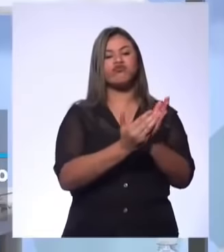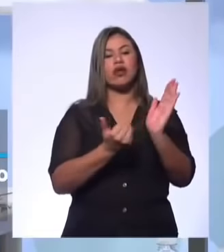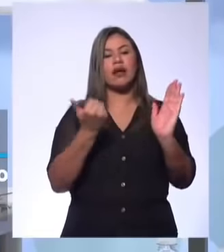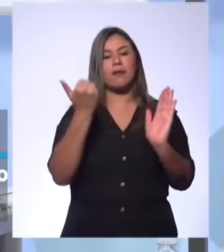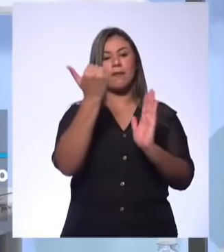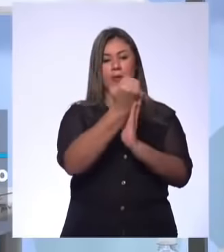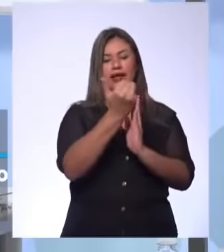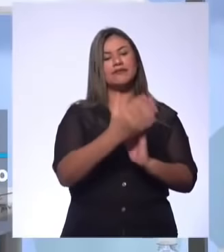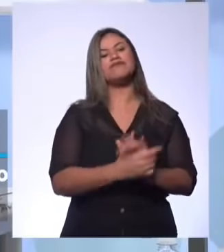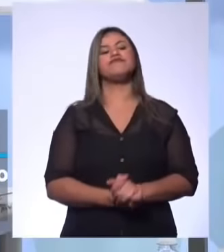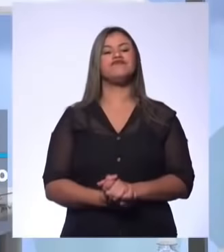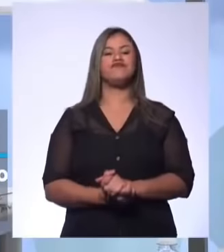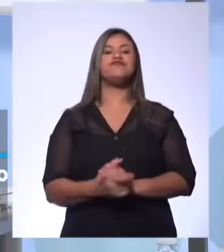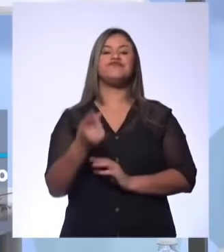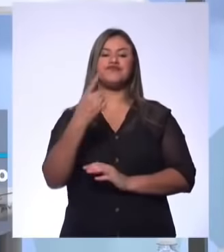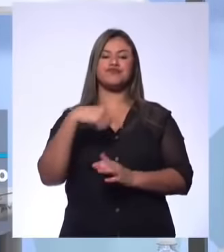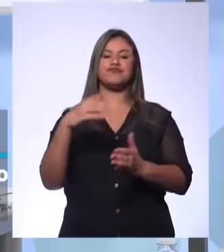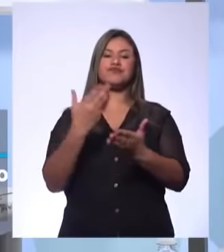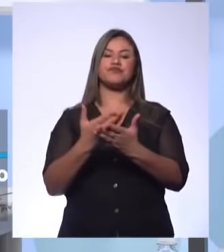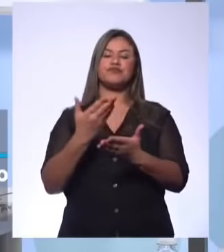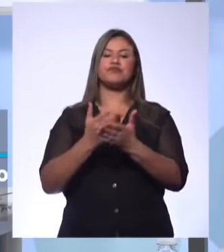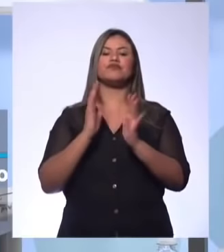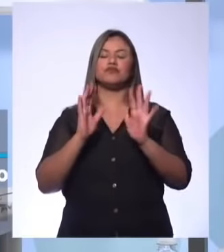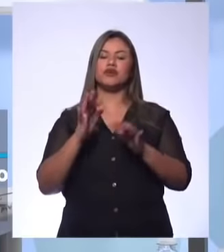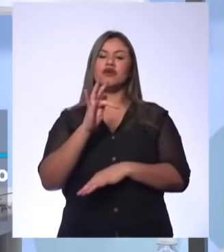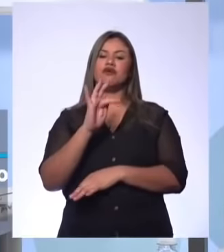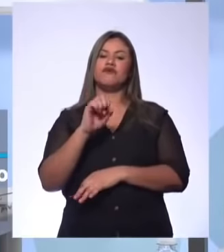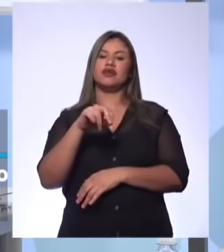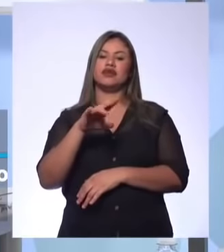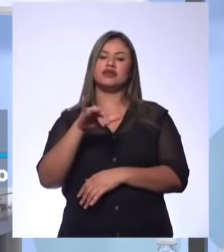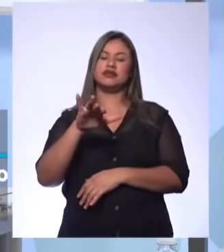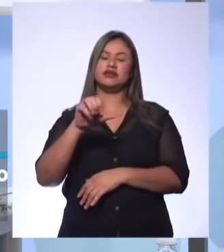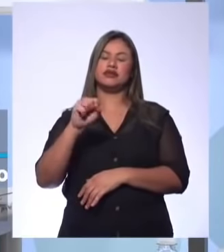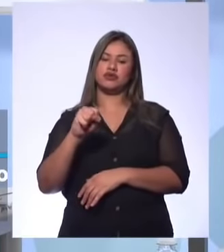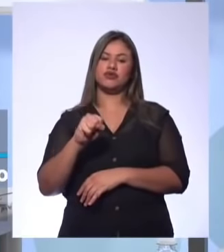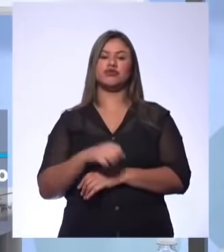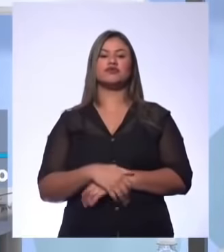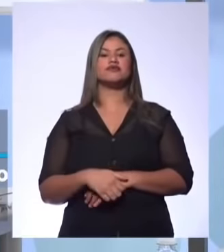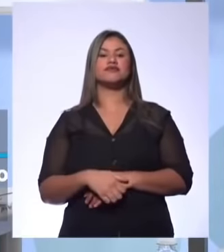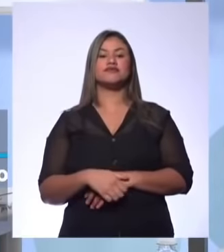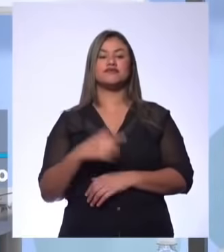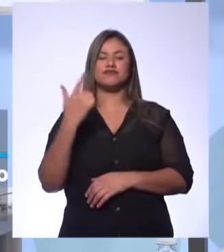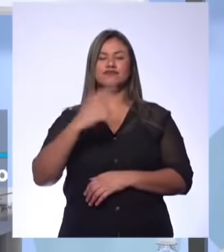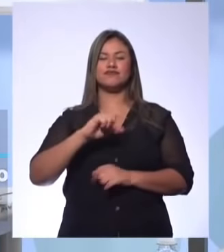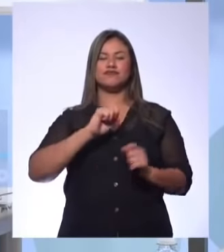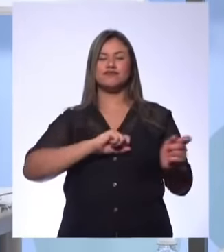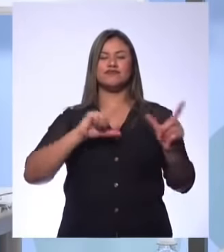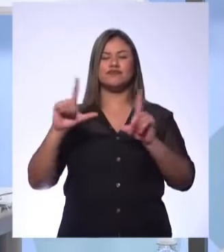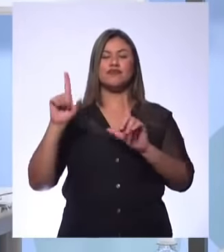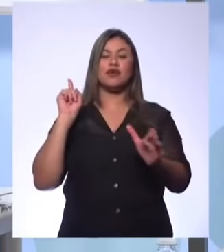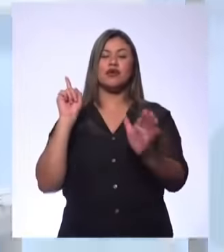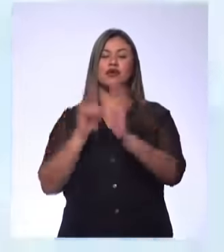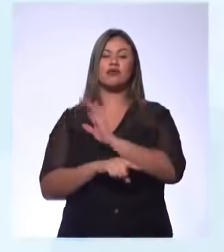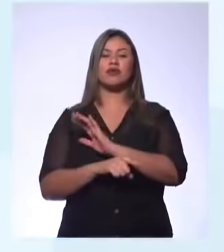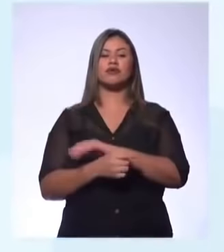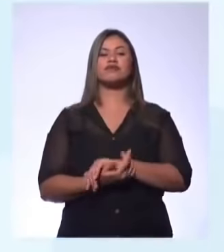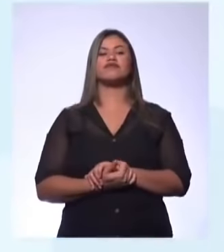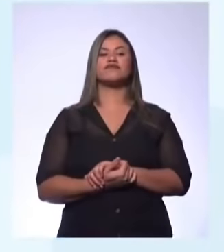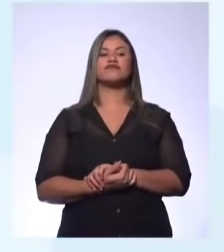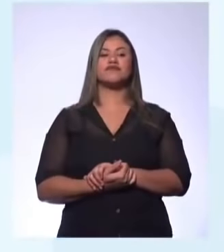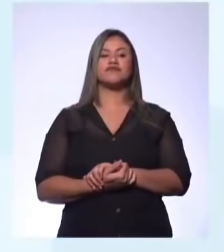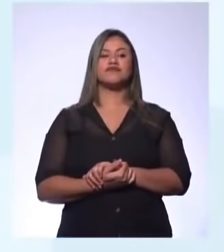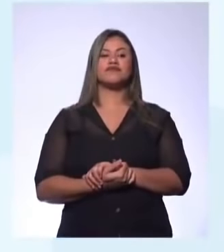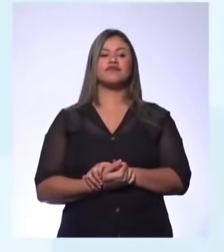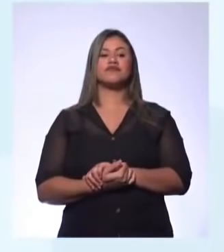os fenícios, né, na aula que nós tivemos sobre as especiarias, e vou colocar para vocês então aqui uma perguntinha. Vamos ver se vocês